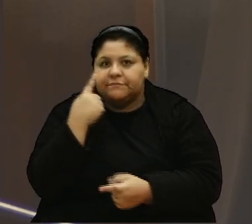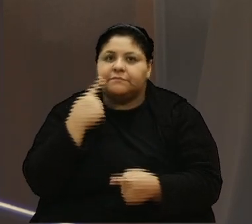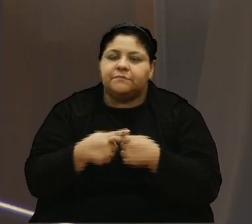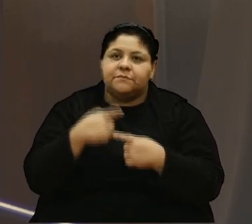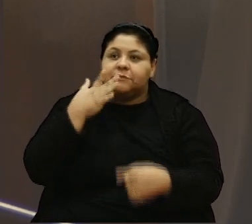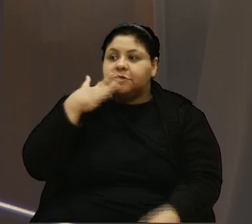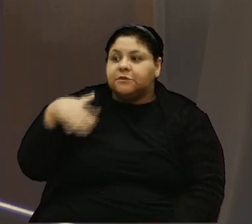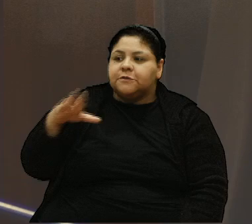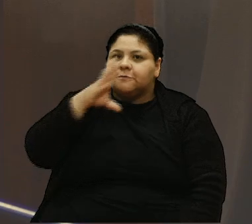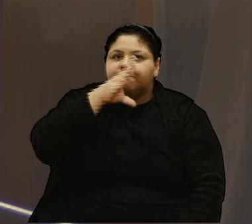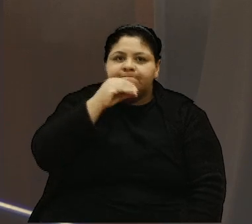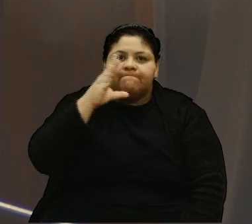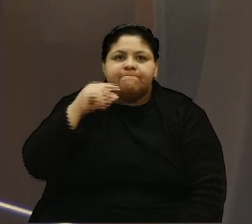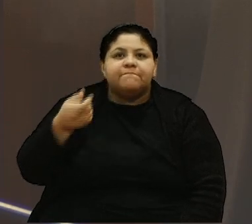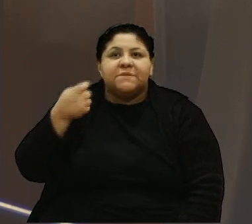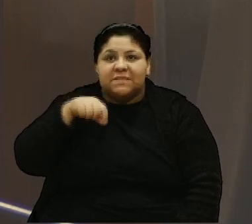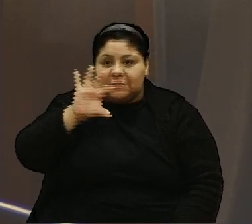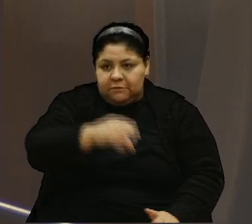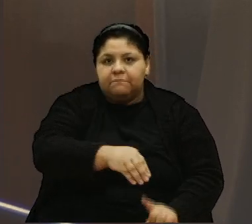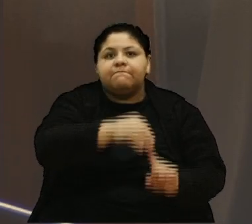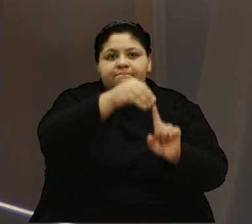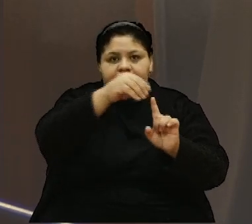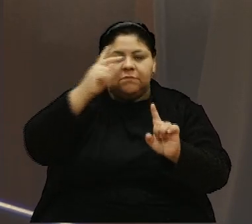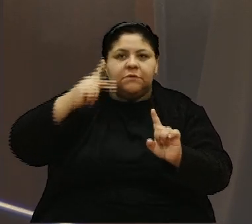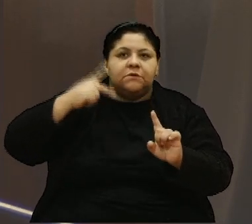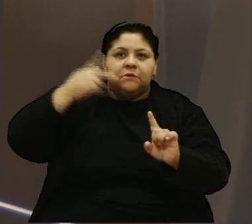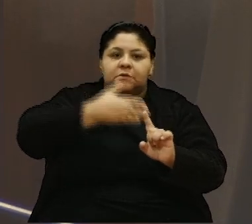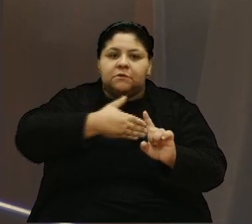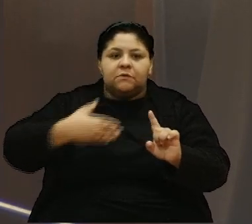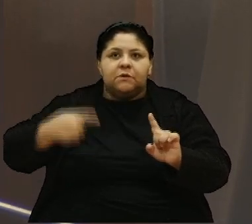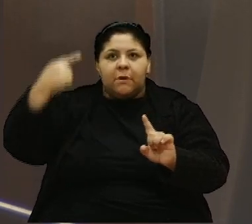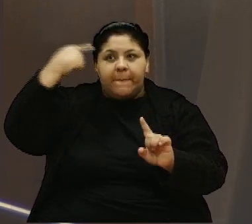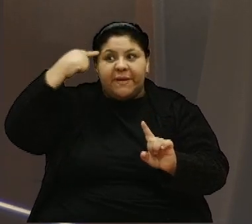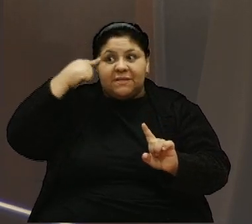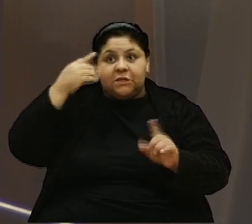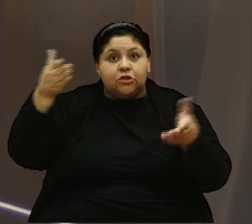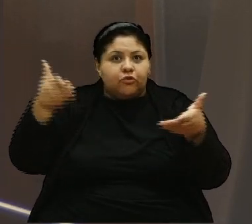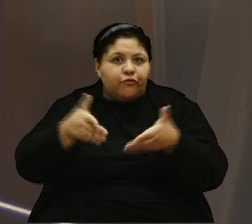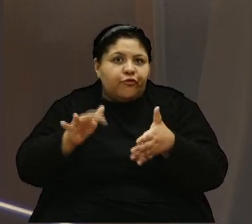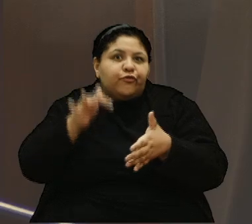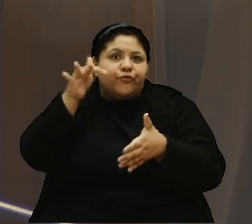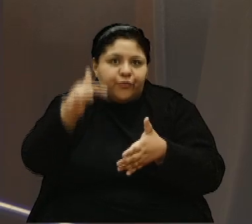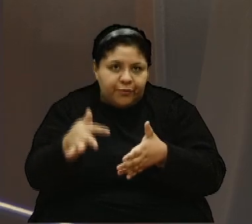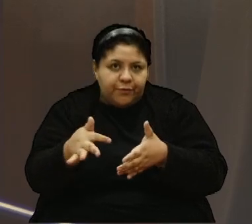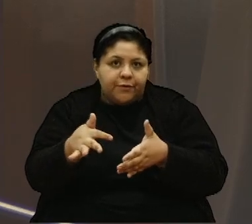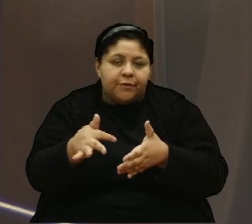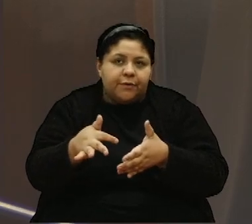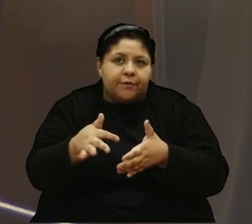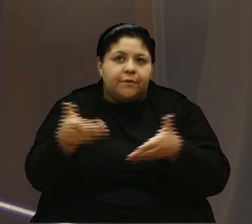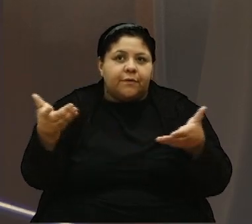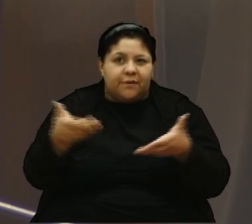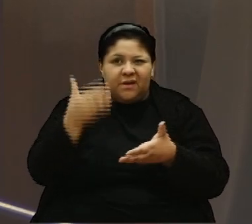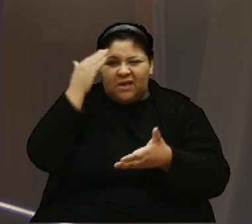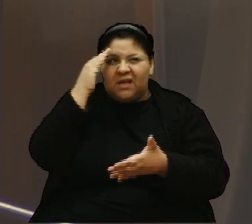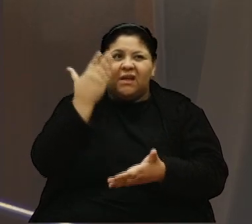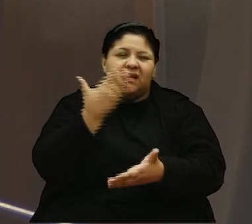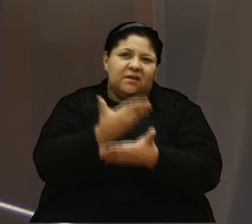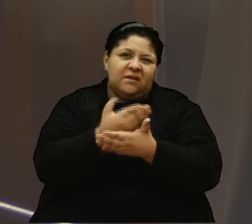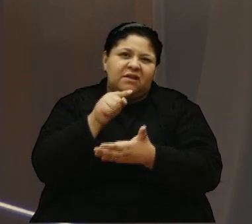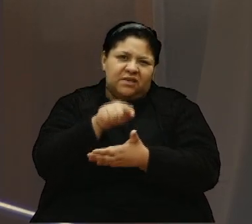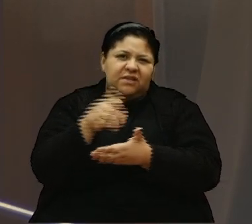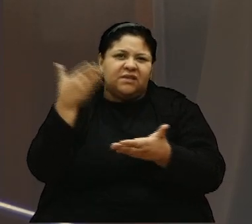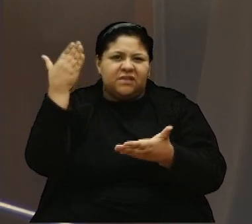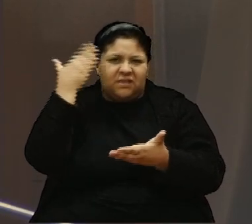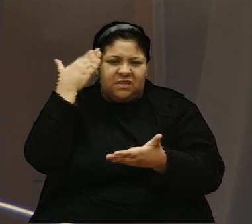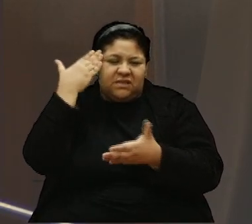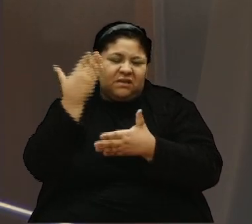criança e adolescente devem ser prioridade das políticas públicas, pensando no presente, no futuro, como o senhor falou. Acredito que o senhor já sabe